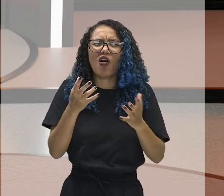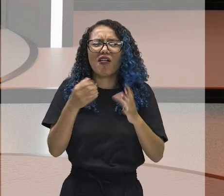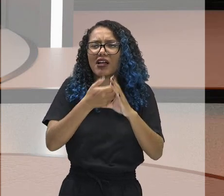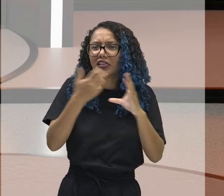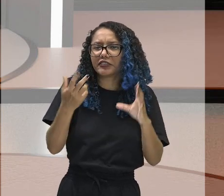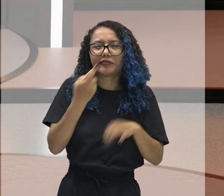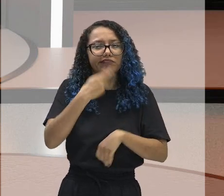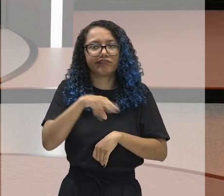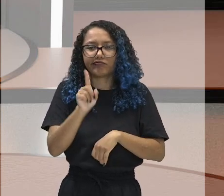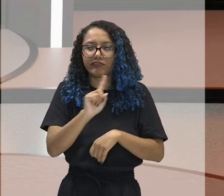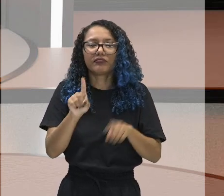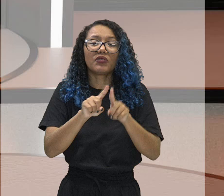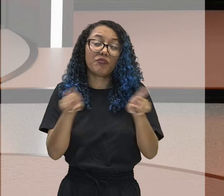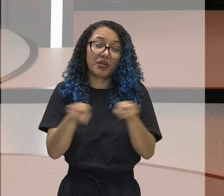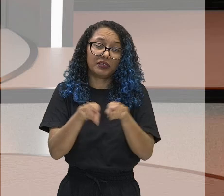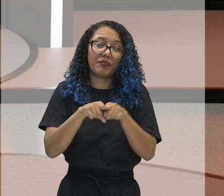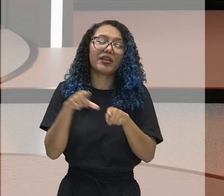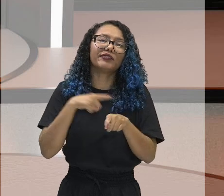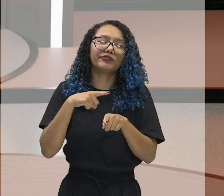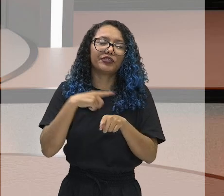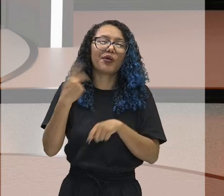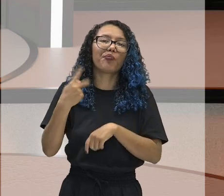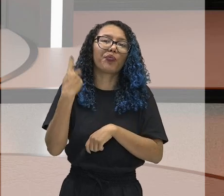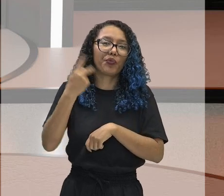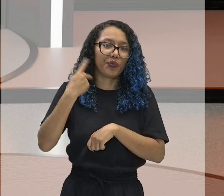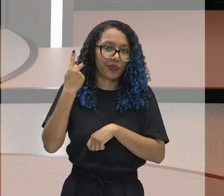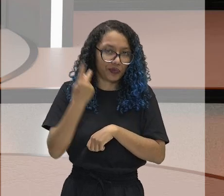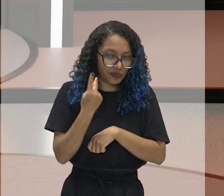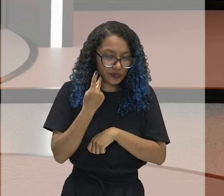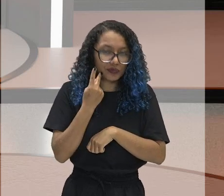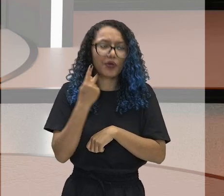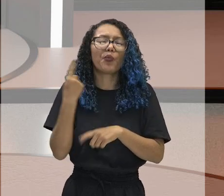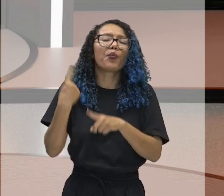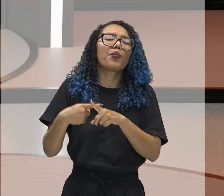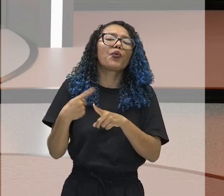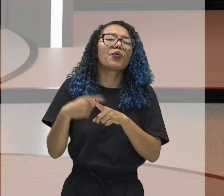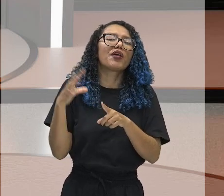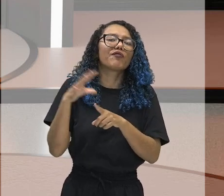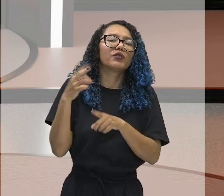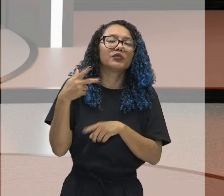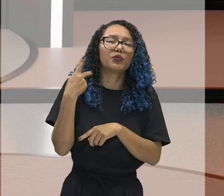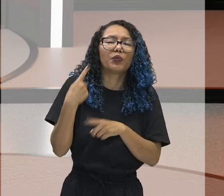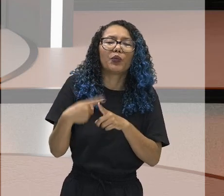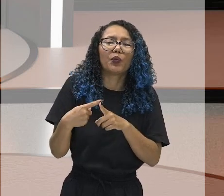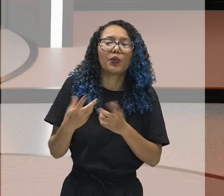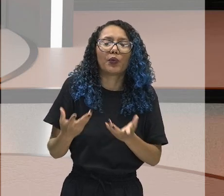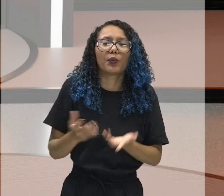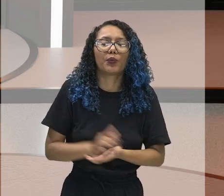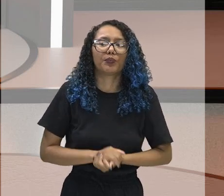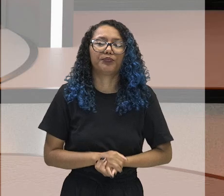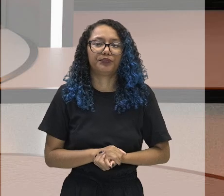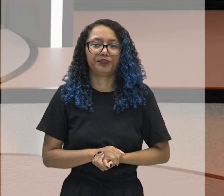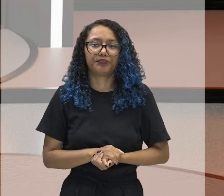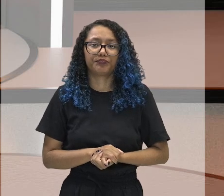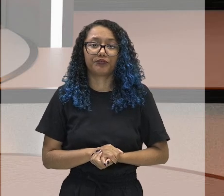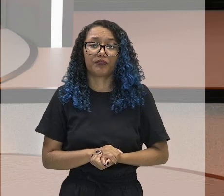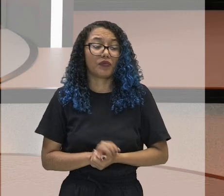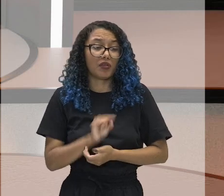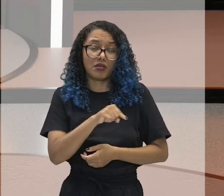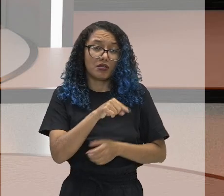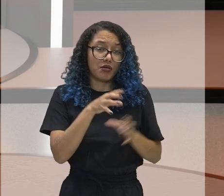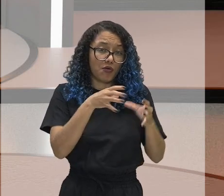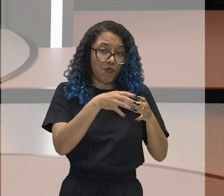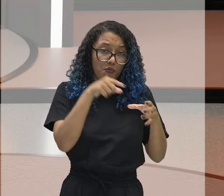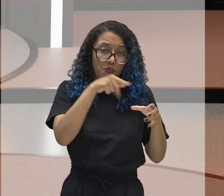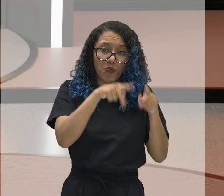vez, era também de ordem política, visto que, gente, os bizantinos não queriam a